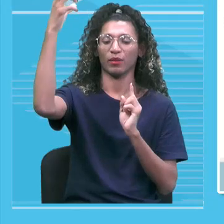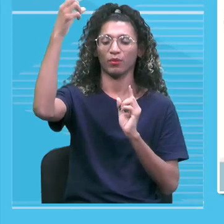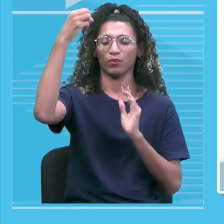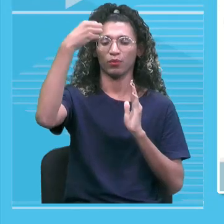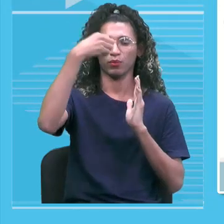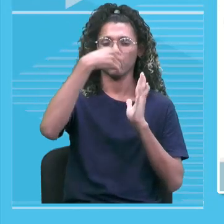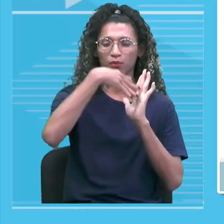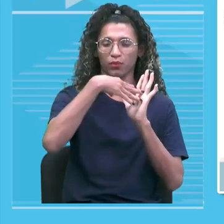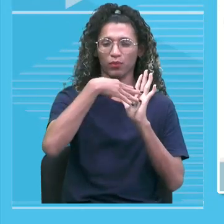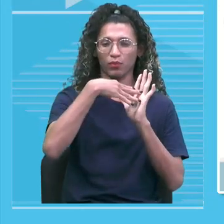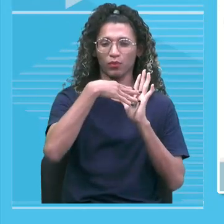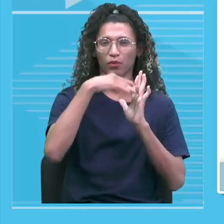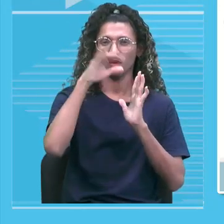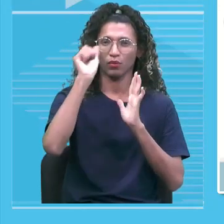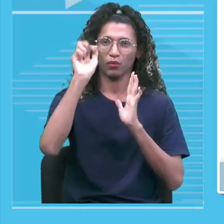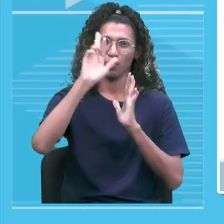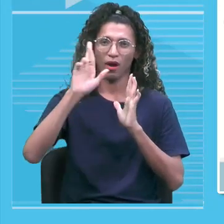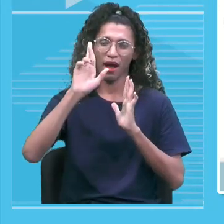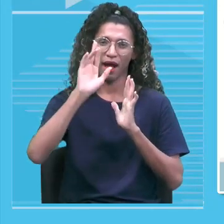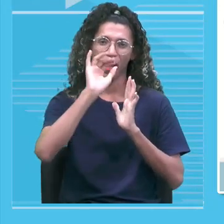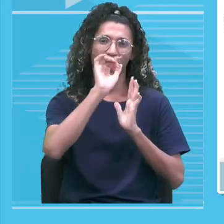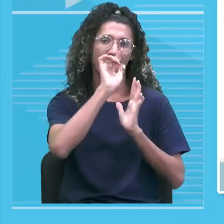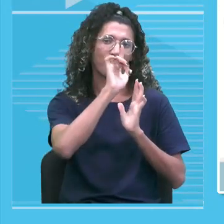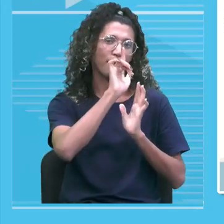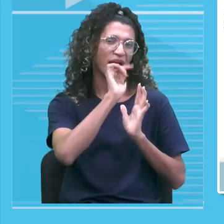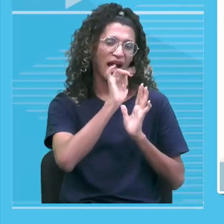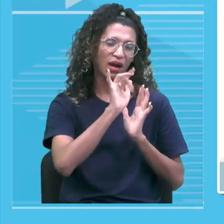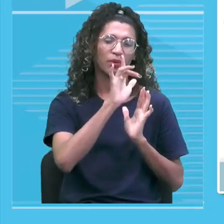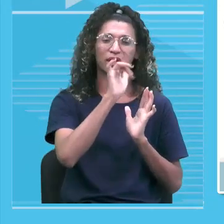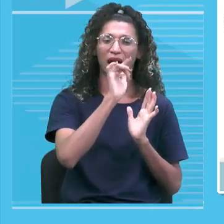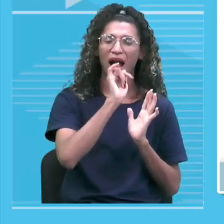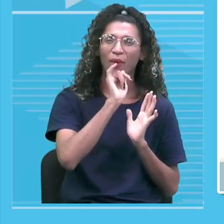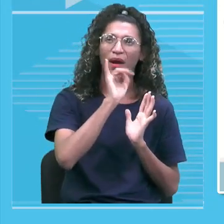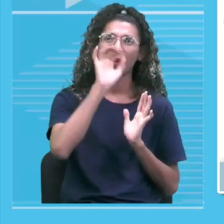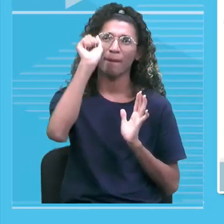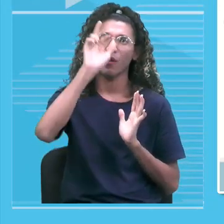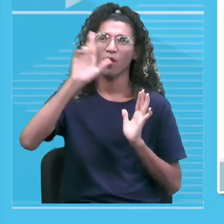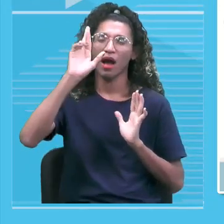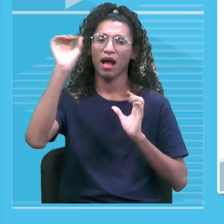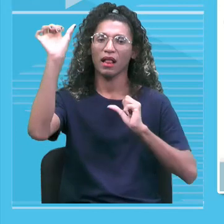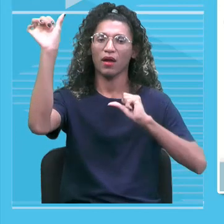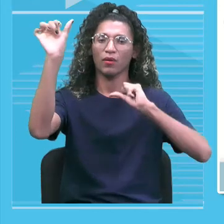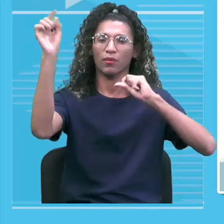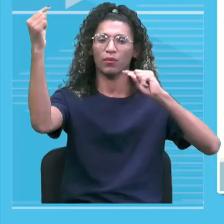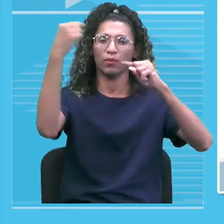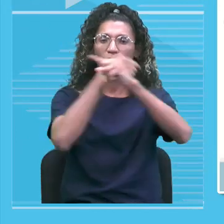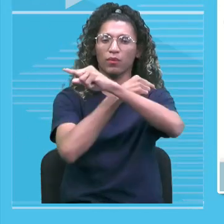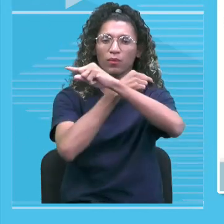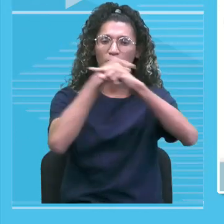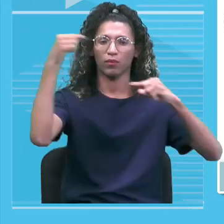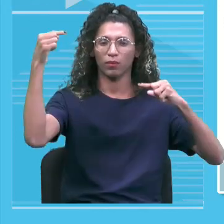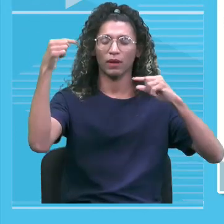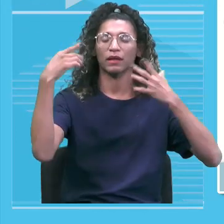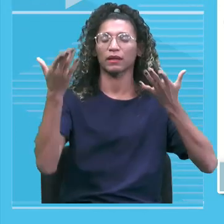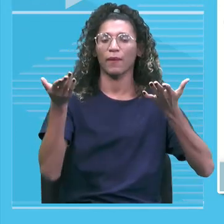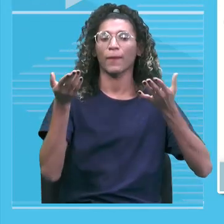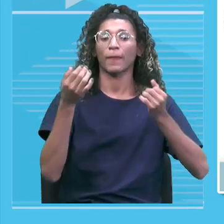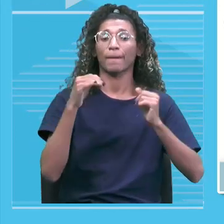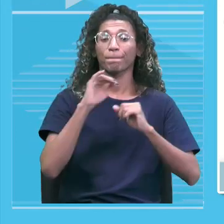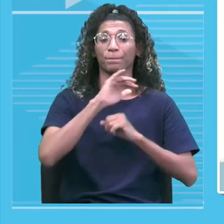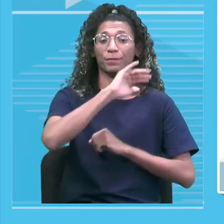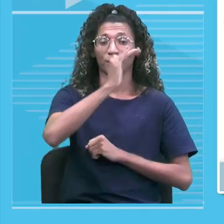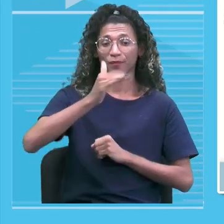Então ela passava do ar para água da água para o ar com a onda vai acontecer algo parecido